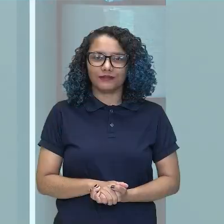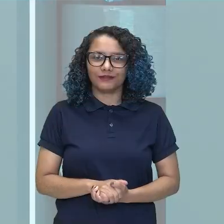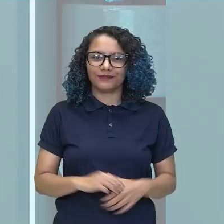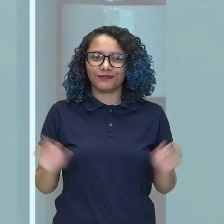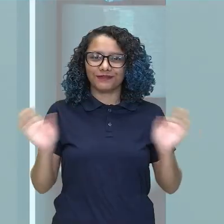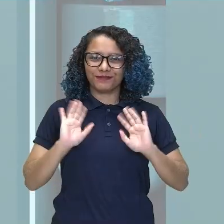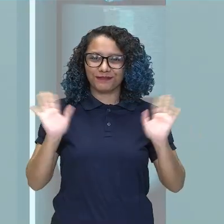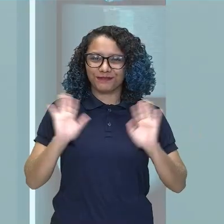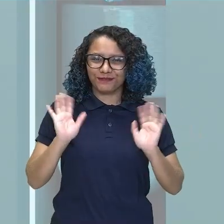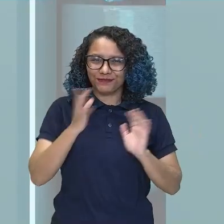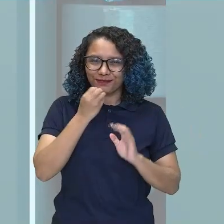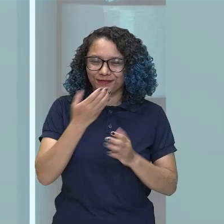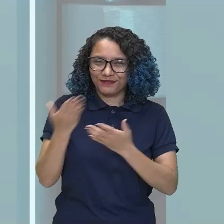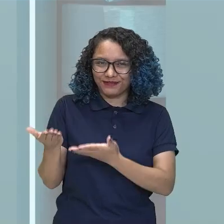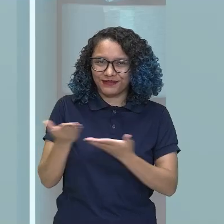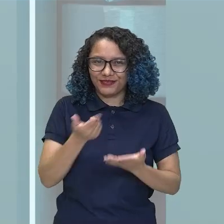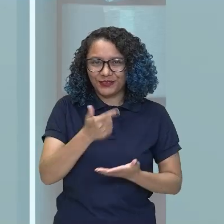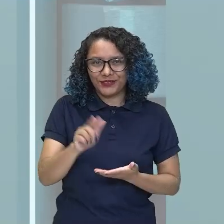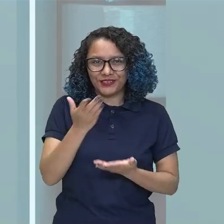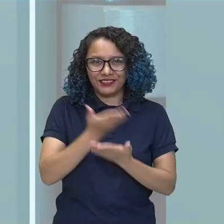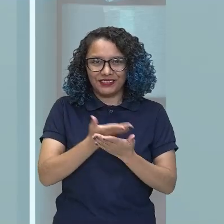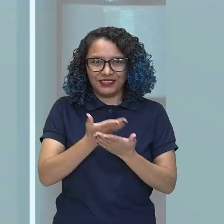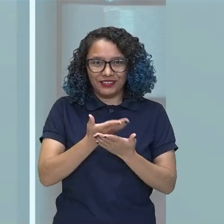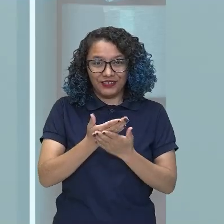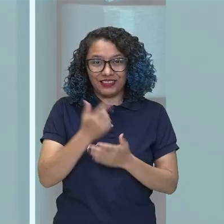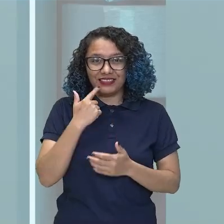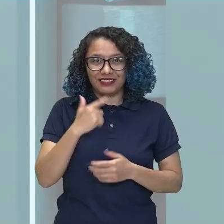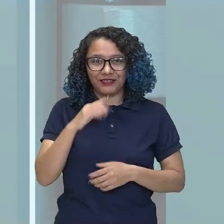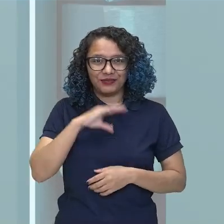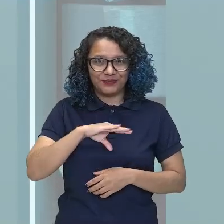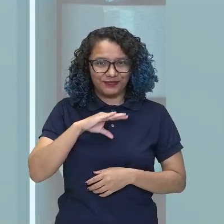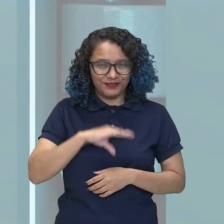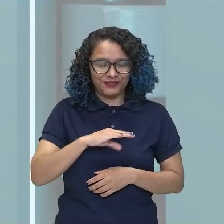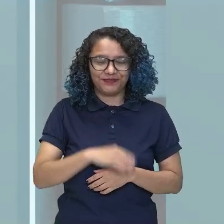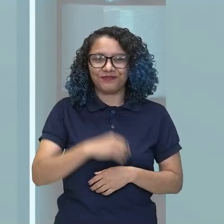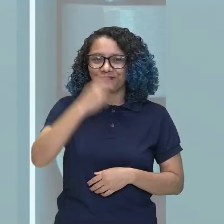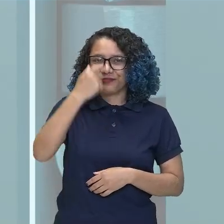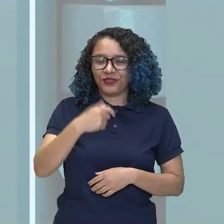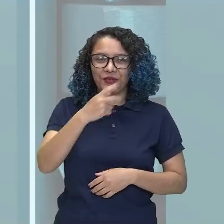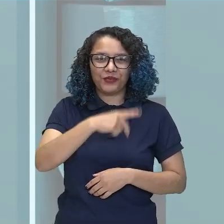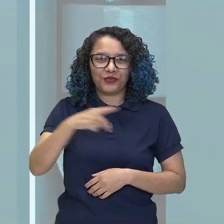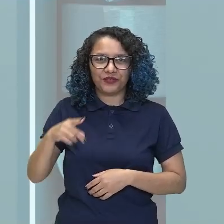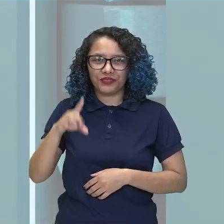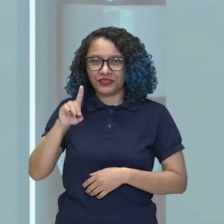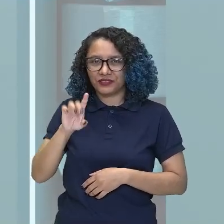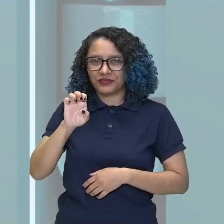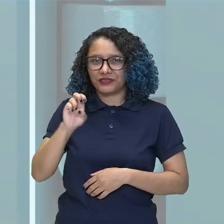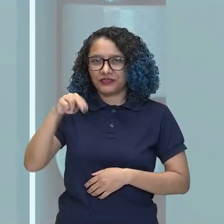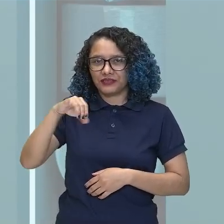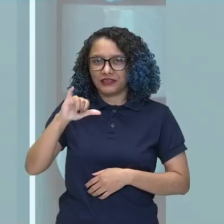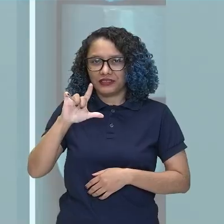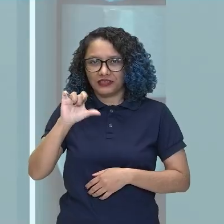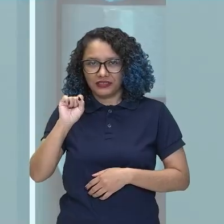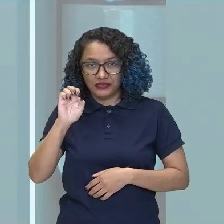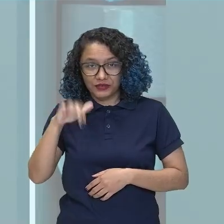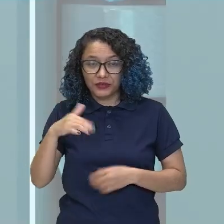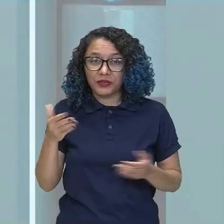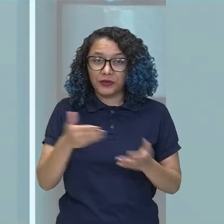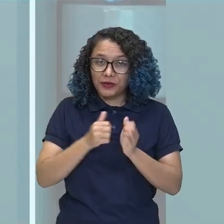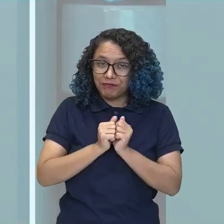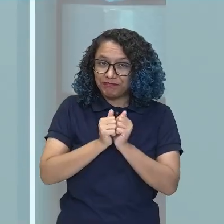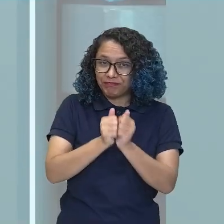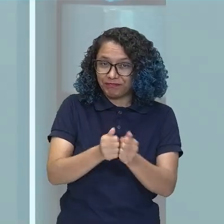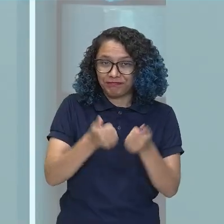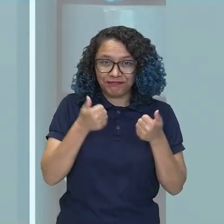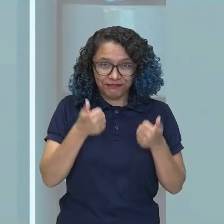Olá, turmas! Bem-vindos a mais uma aula de língua portuguesa. Sou o professor Denilson e, claro, vou acompanhar vocês neste